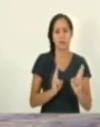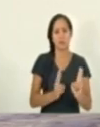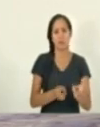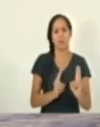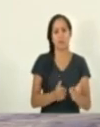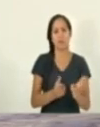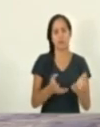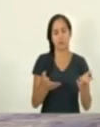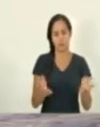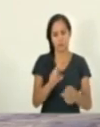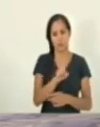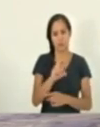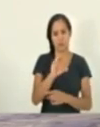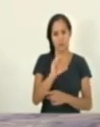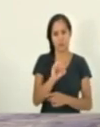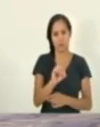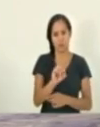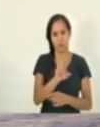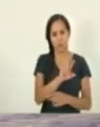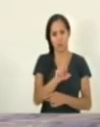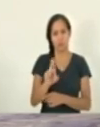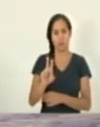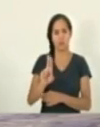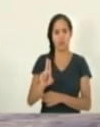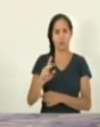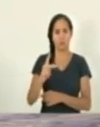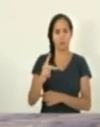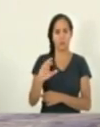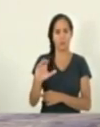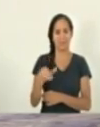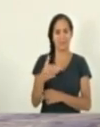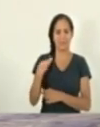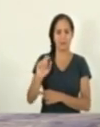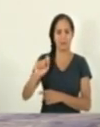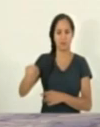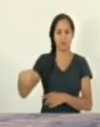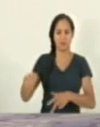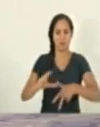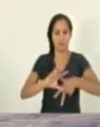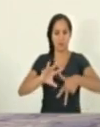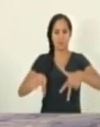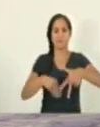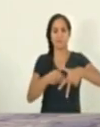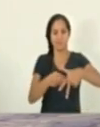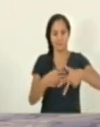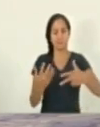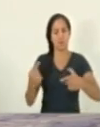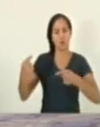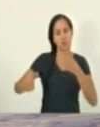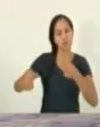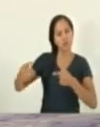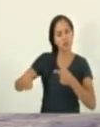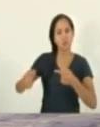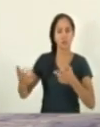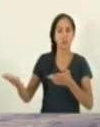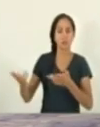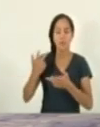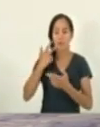assola especialmente o meio de alguns políticos, e discutimos muito. E ele estava aconselhando o